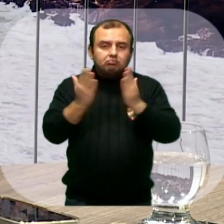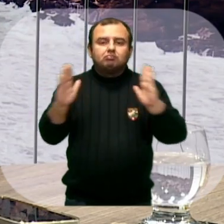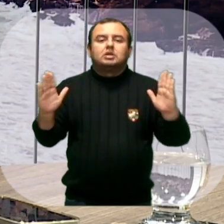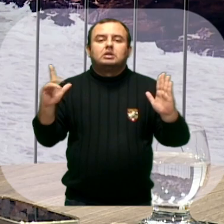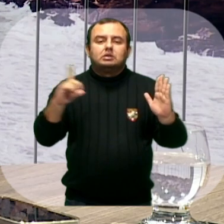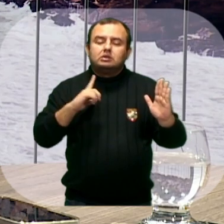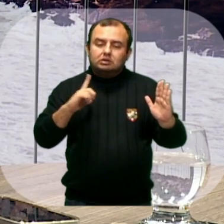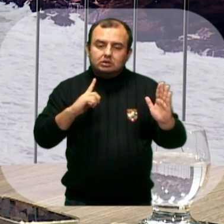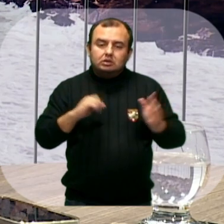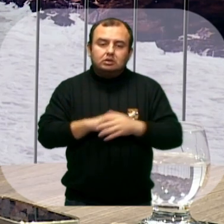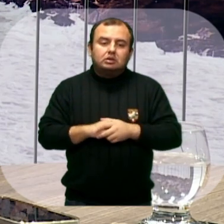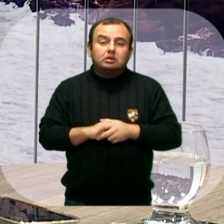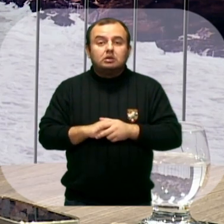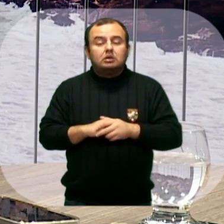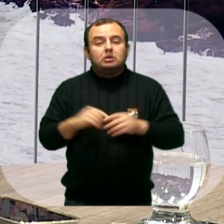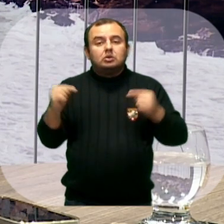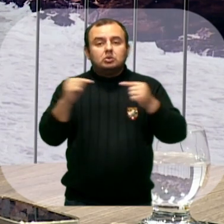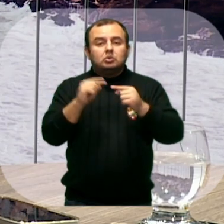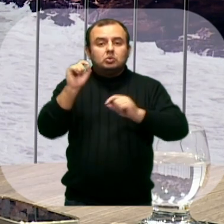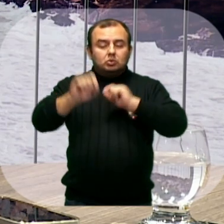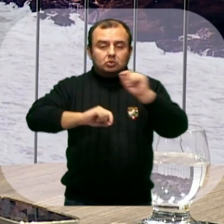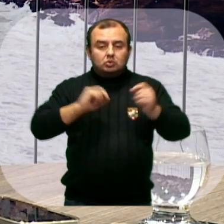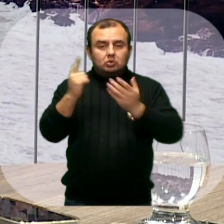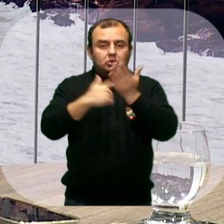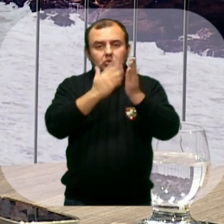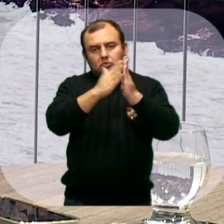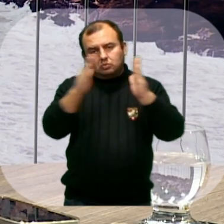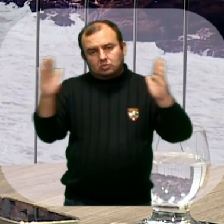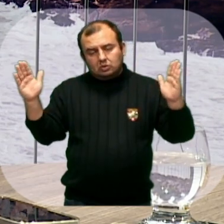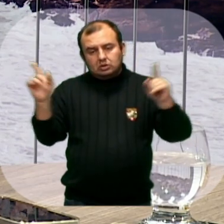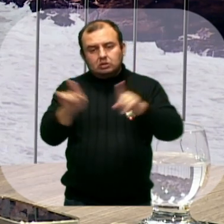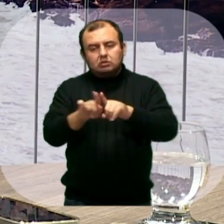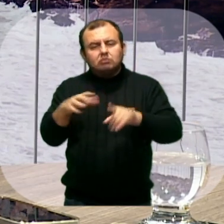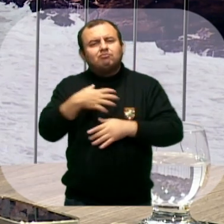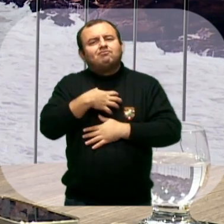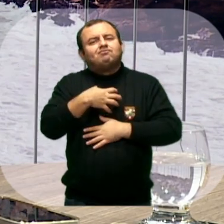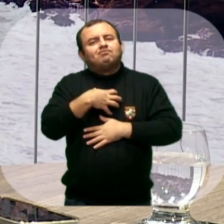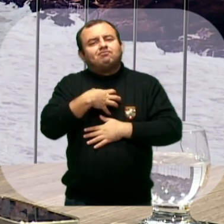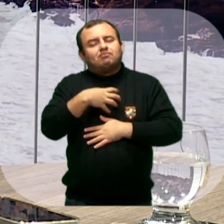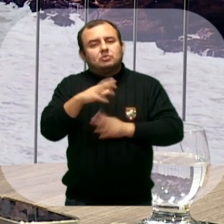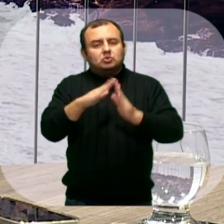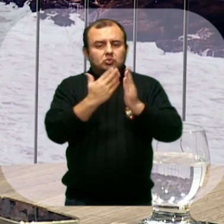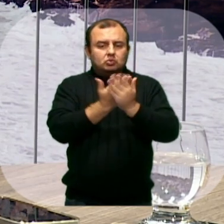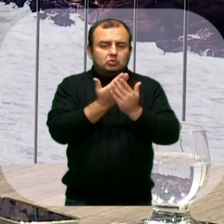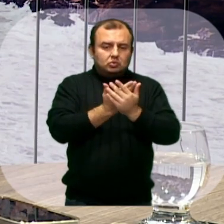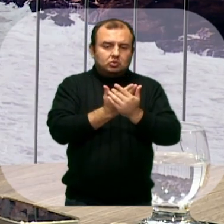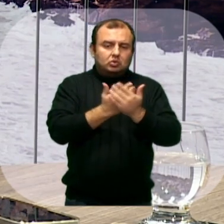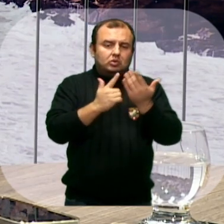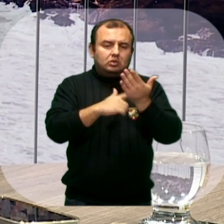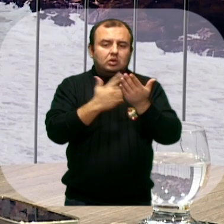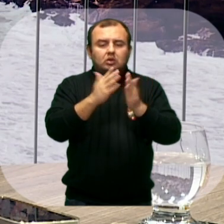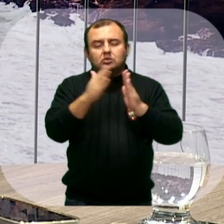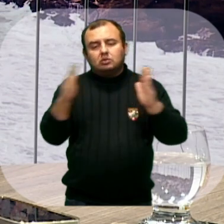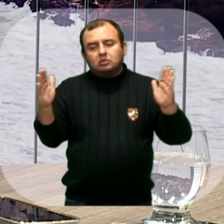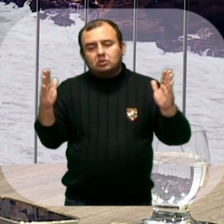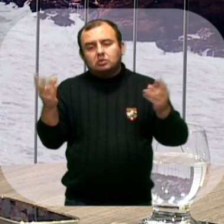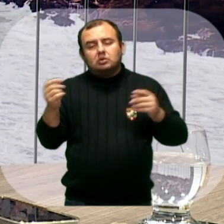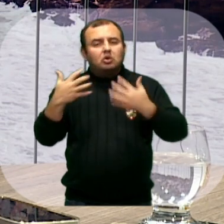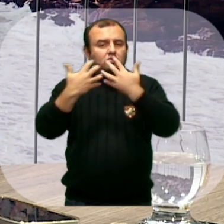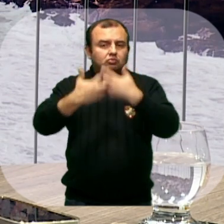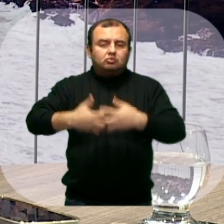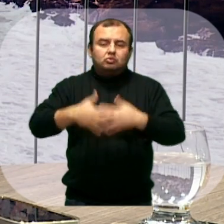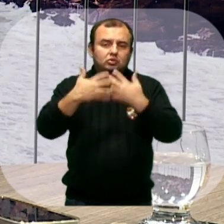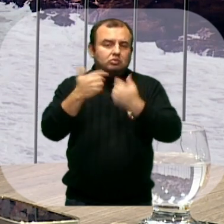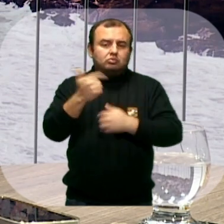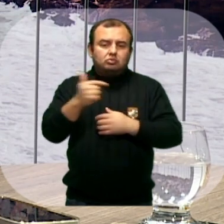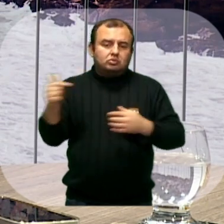abertas. E em relação não só à biblioteca, mas nós sentimos assim, tem muitas escolas que as bibliotecas não estavam